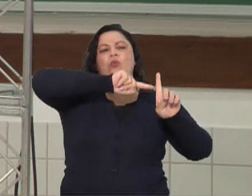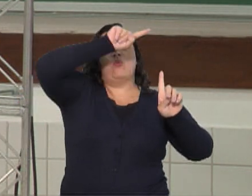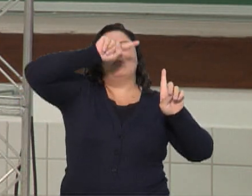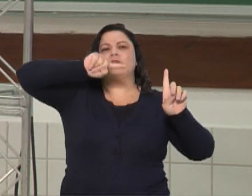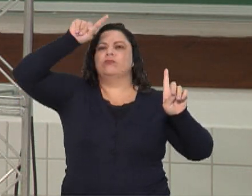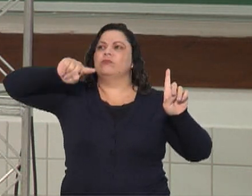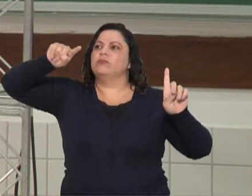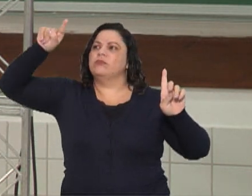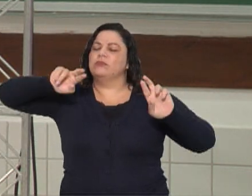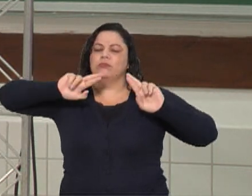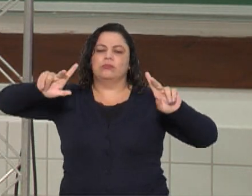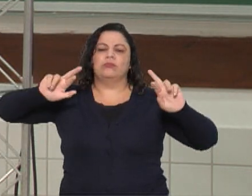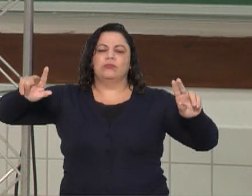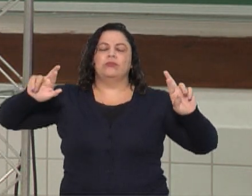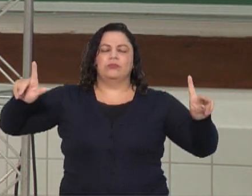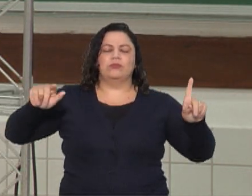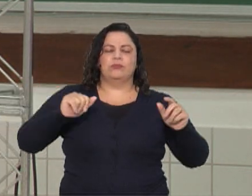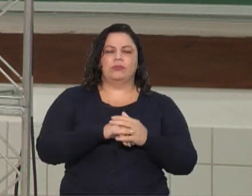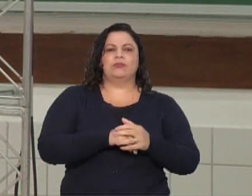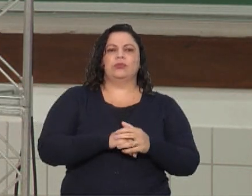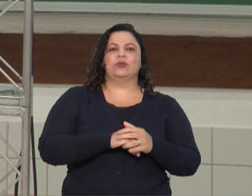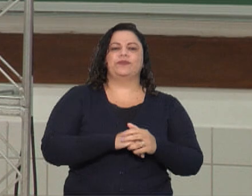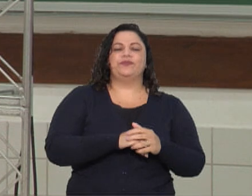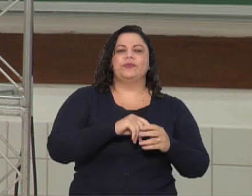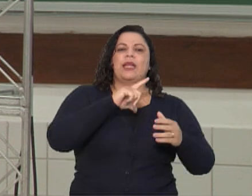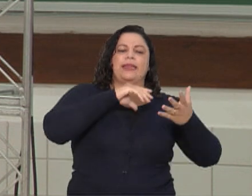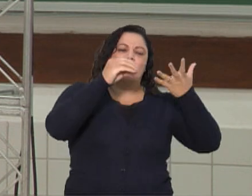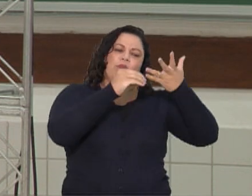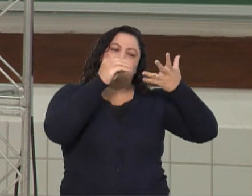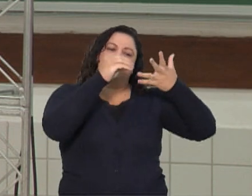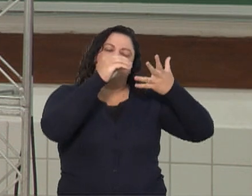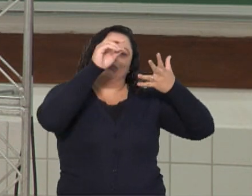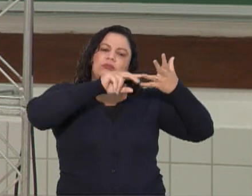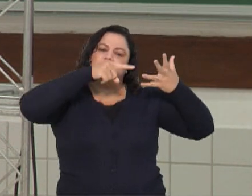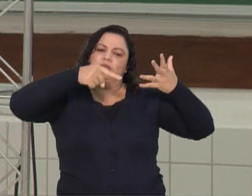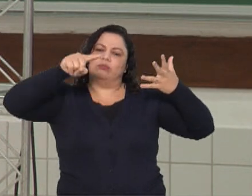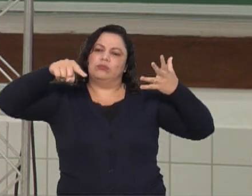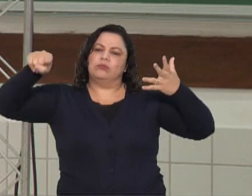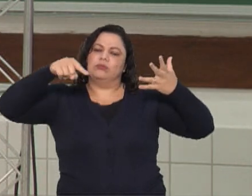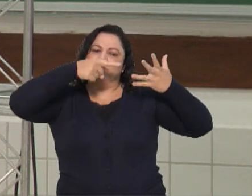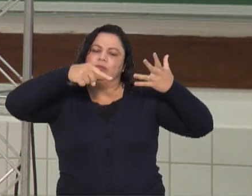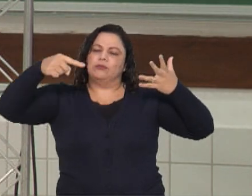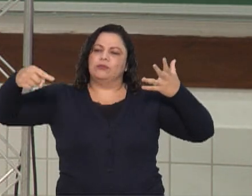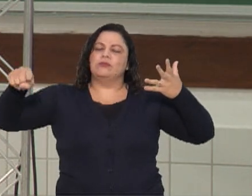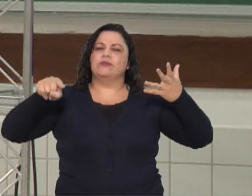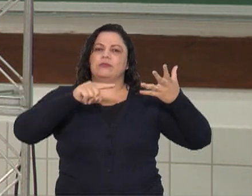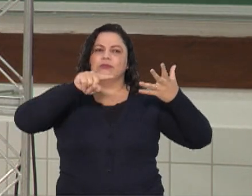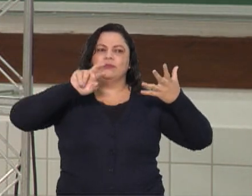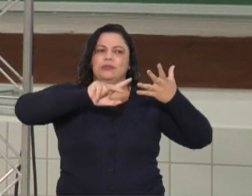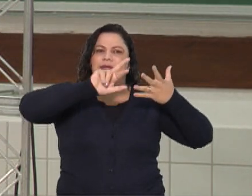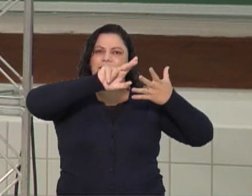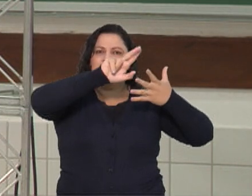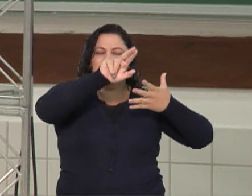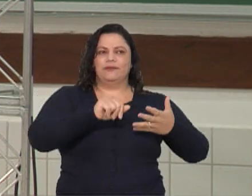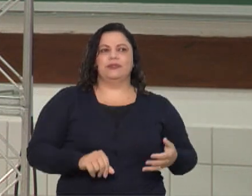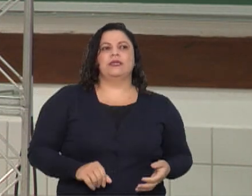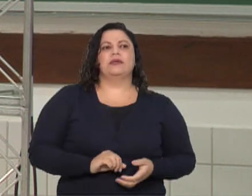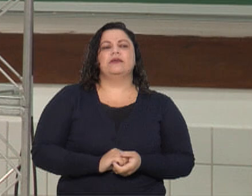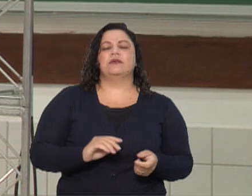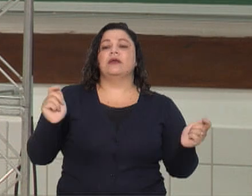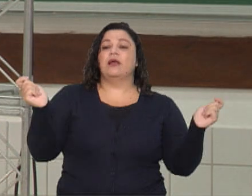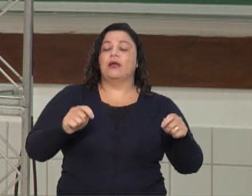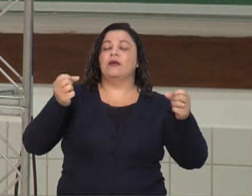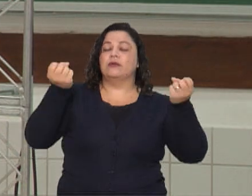uma nota após a outra, e que ela tem alturas diferentes, ou seja, graves e agudos. Agora a gente vai ver um pouco da